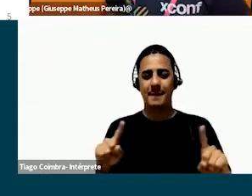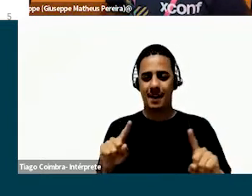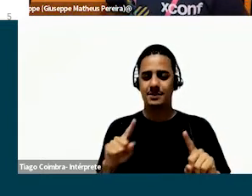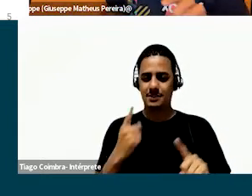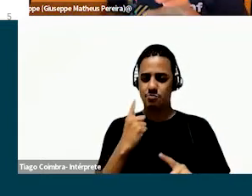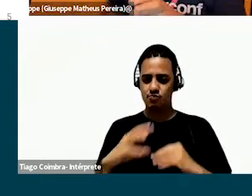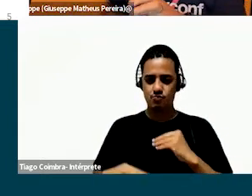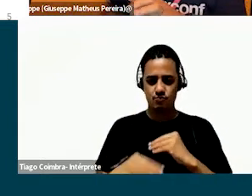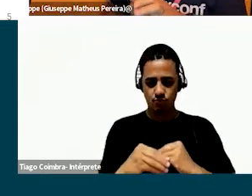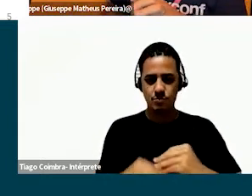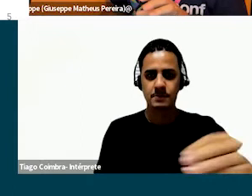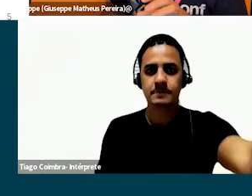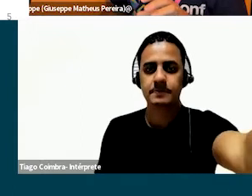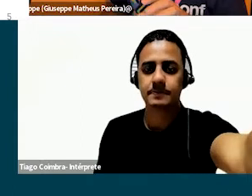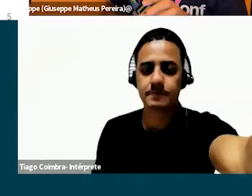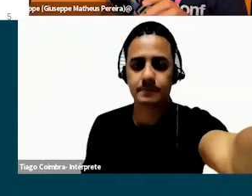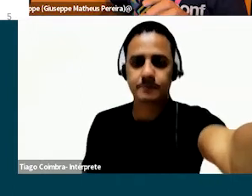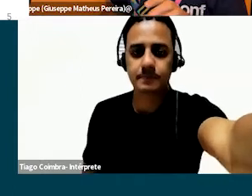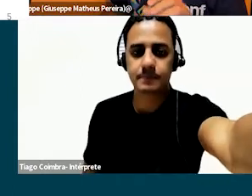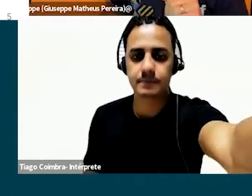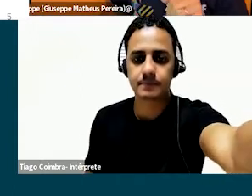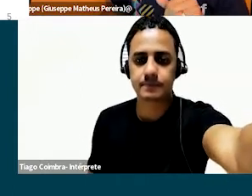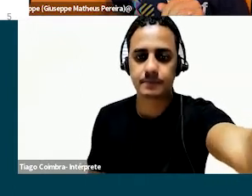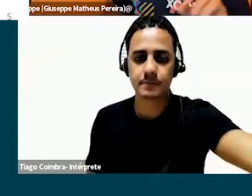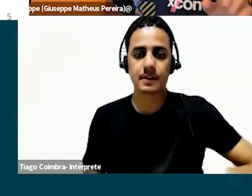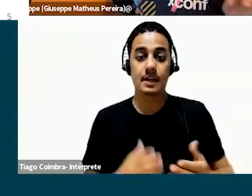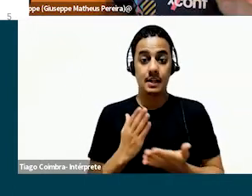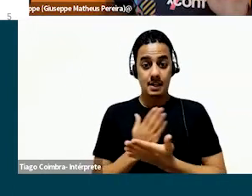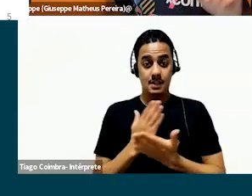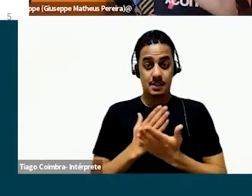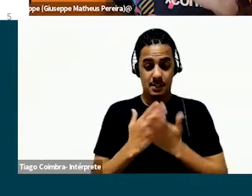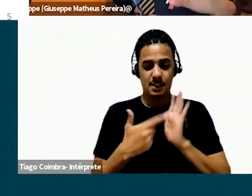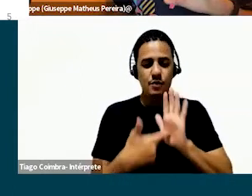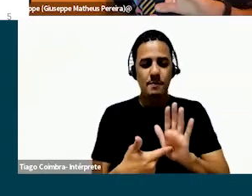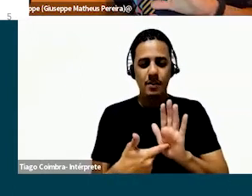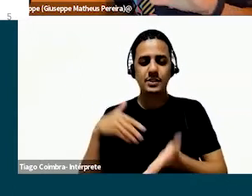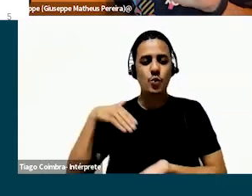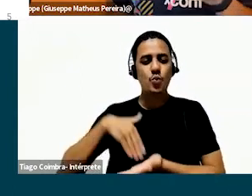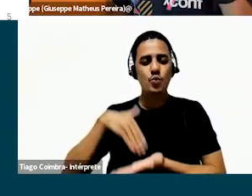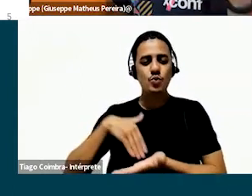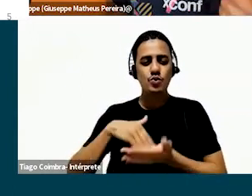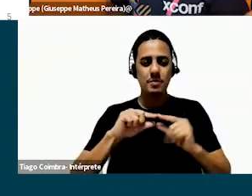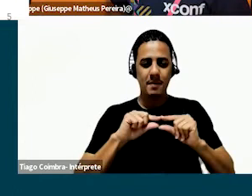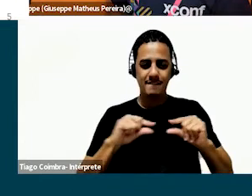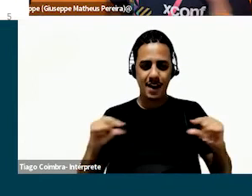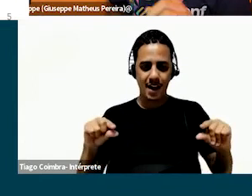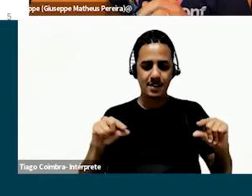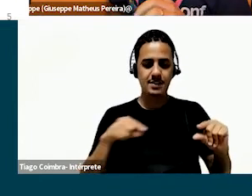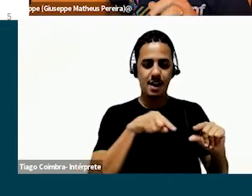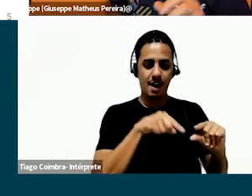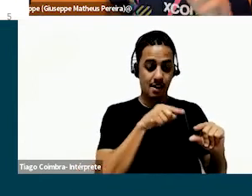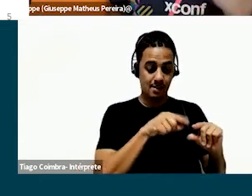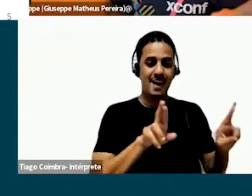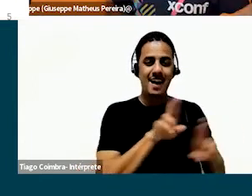ele termina essa definição com a frase em relação a determinada coisa. Então,